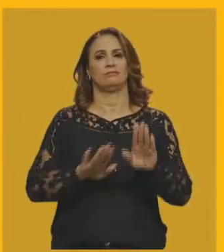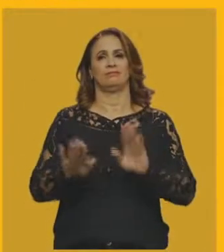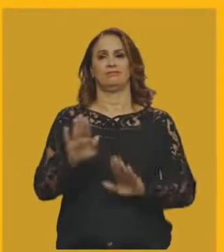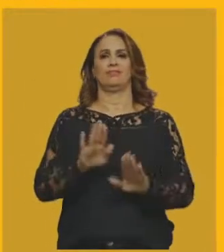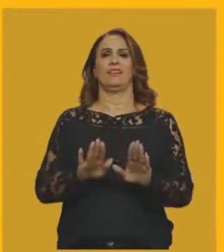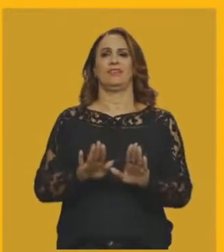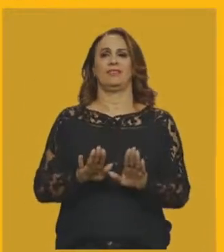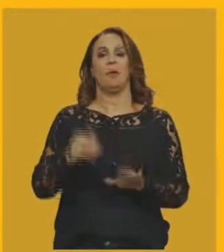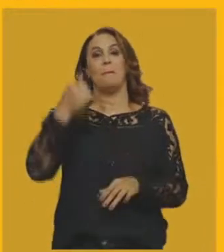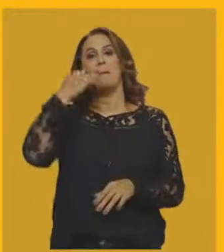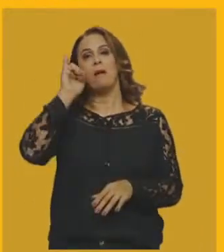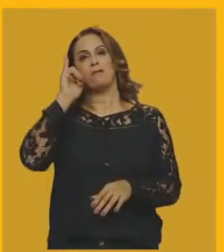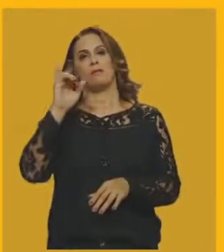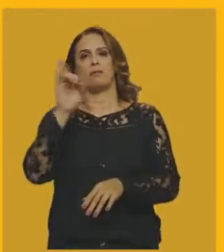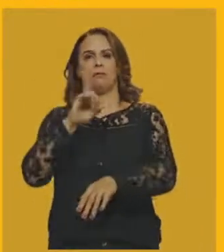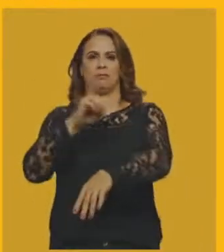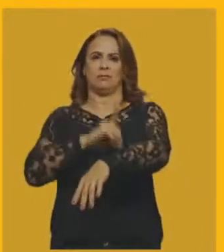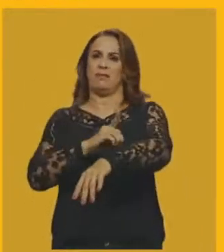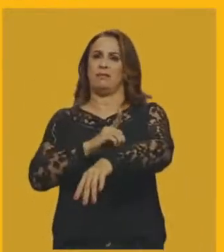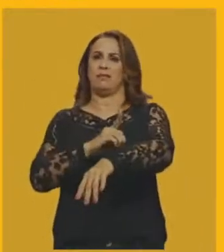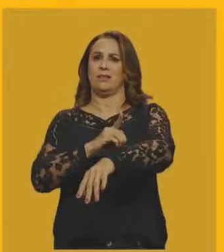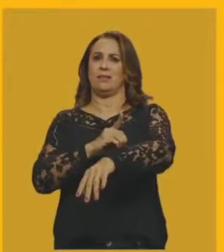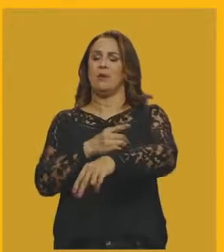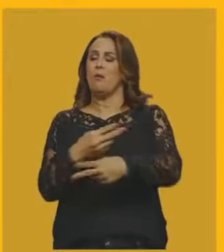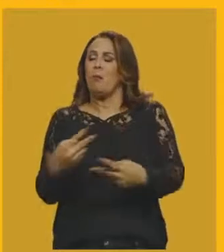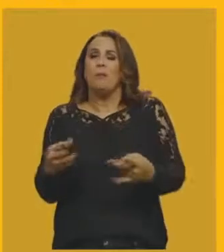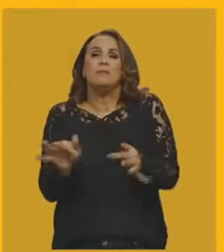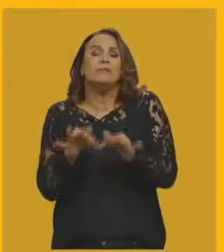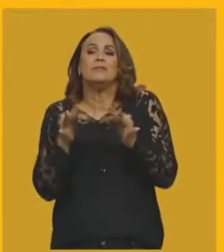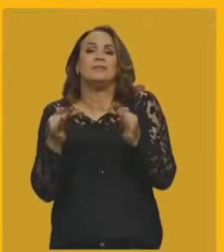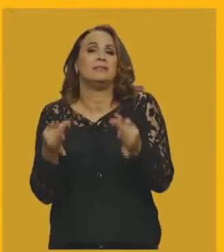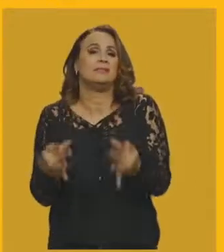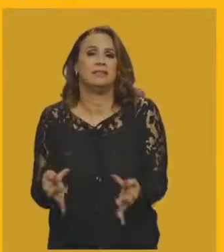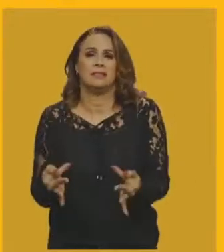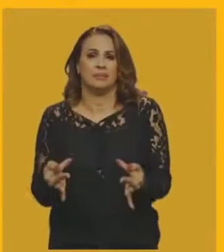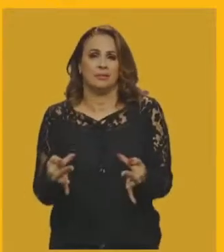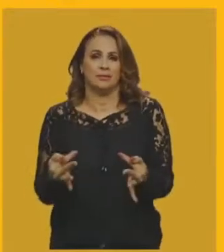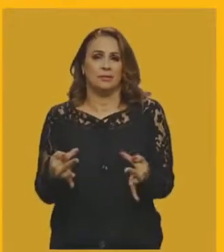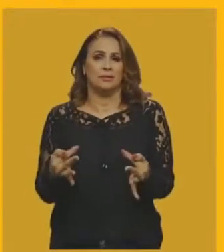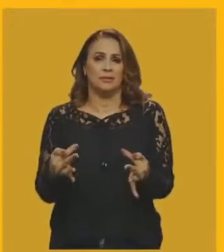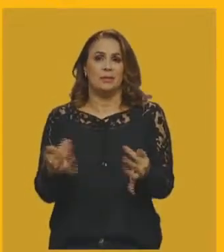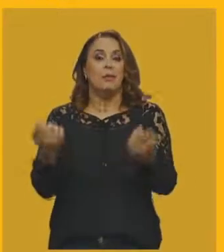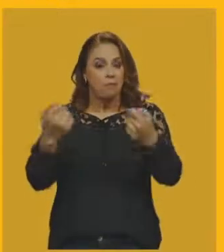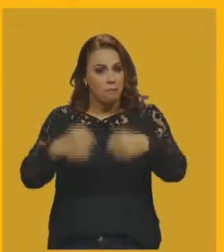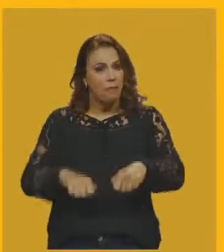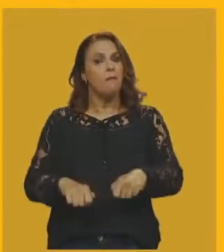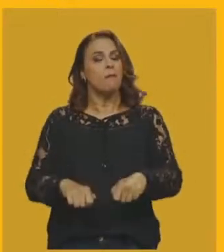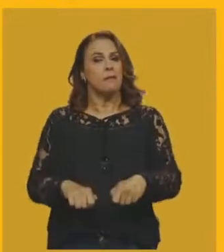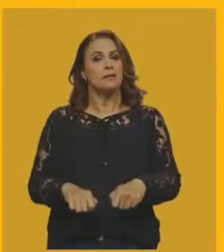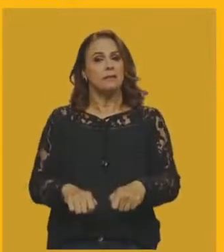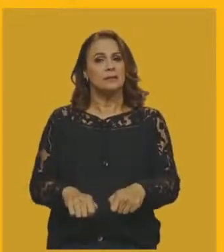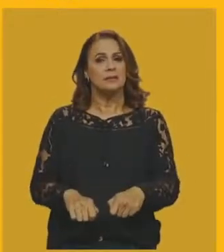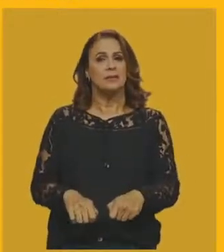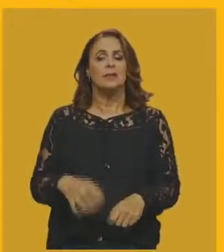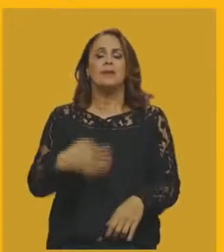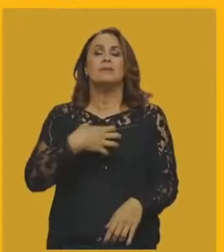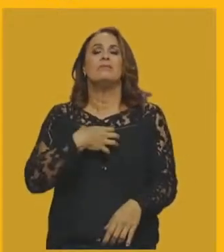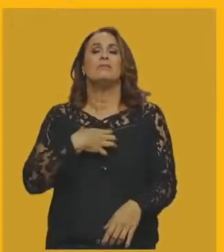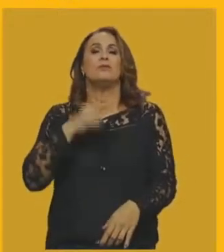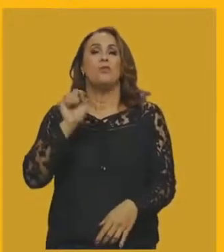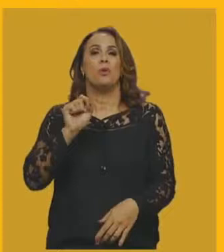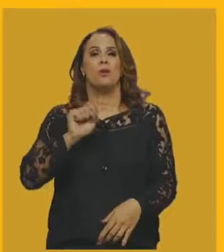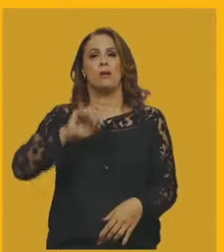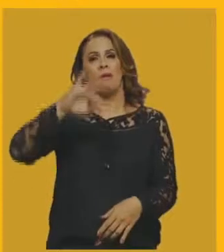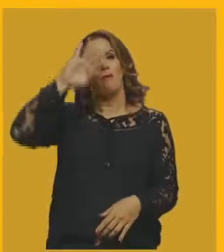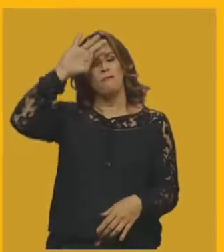dengue. São cuidados simples, práticos, que você e que todos nós podemos fazer. Os sintomas é a febre alta, dores